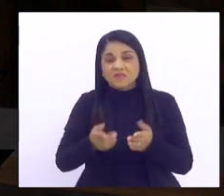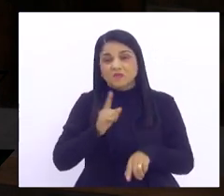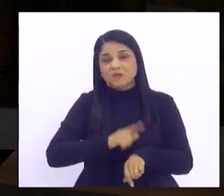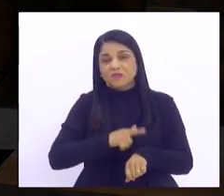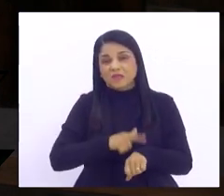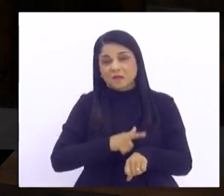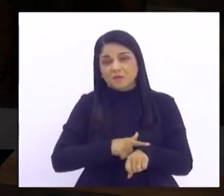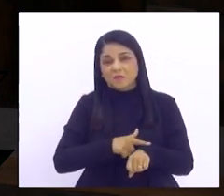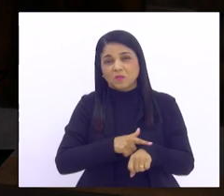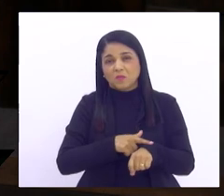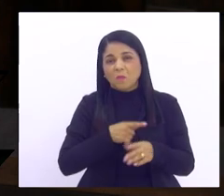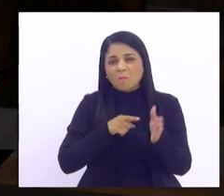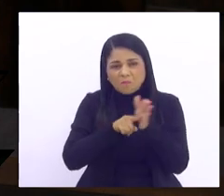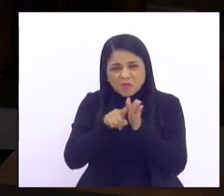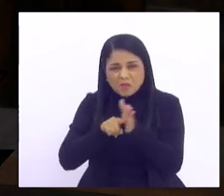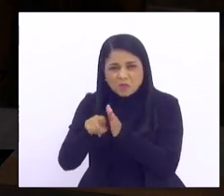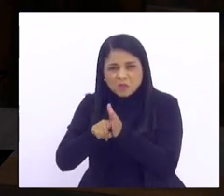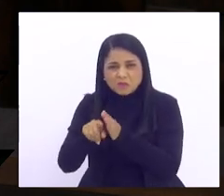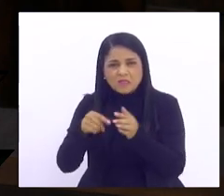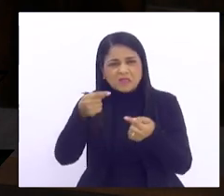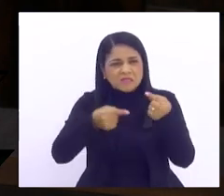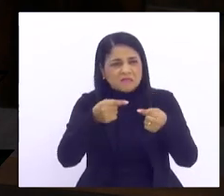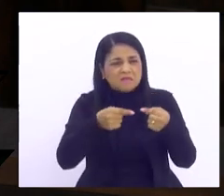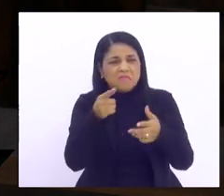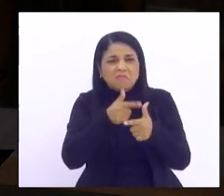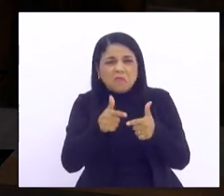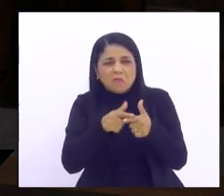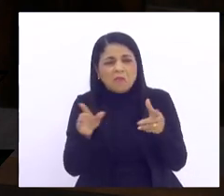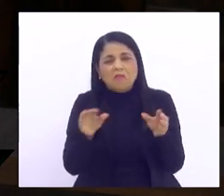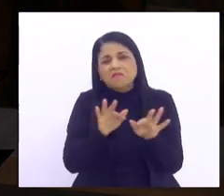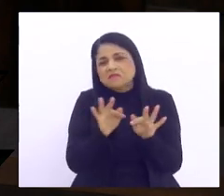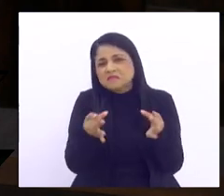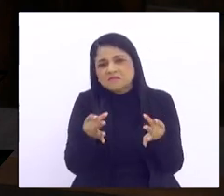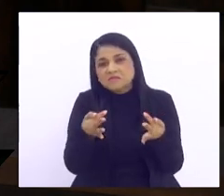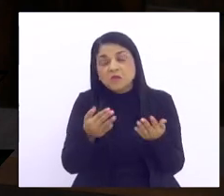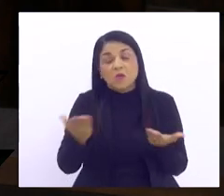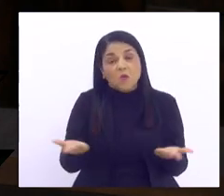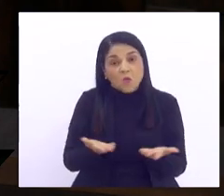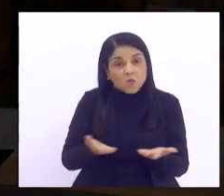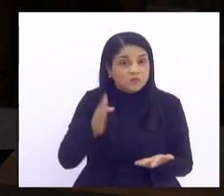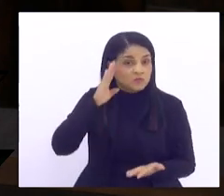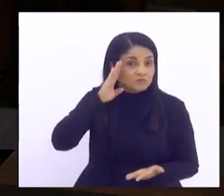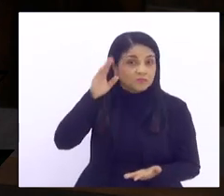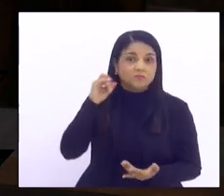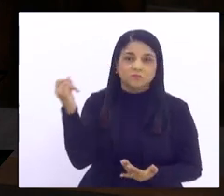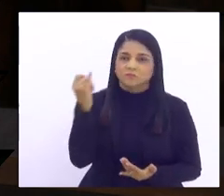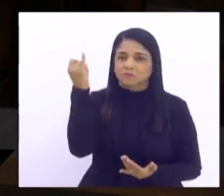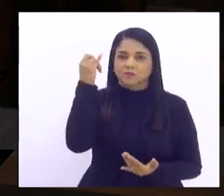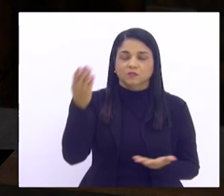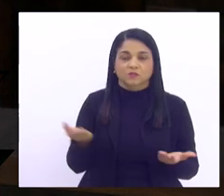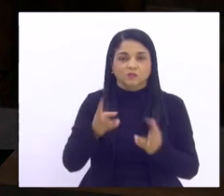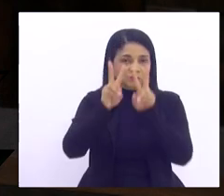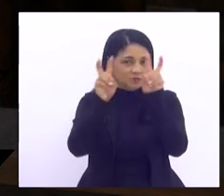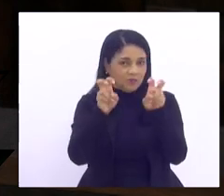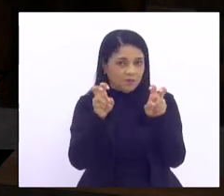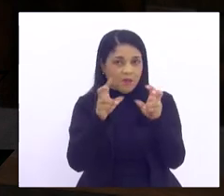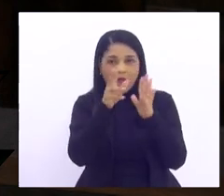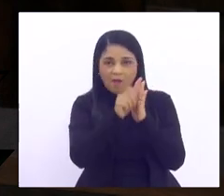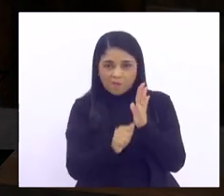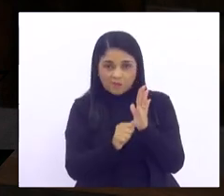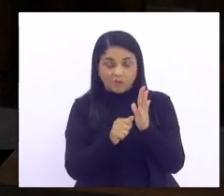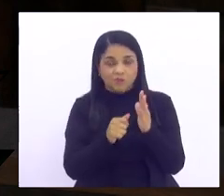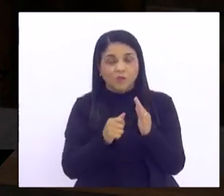questiúnculas, debatendo probleminhas menores. Esta é a questão mais importante. Eles vão dizer, o parlamento